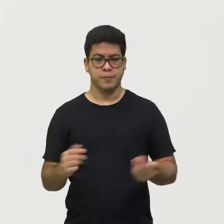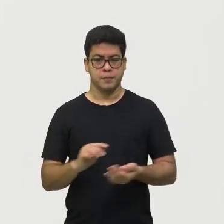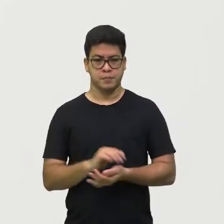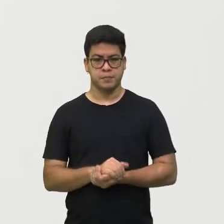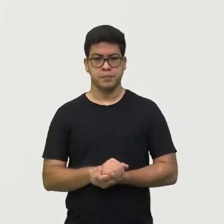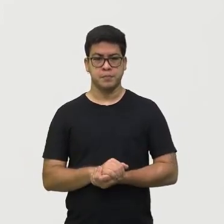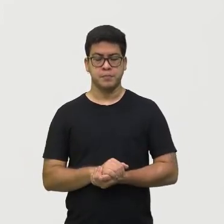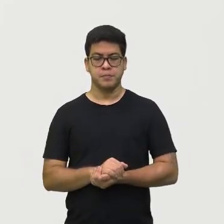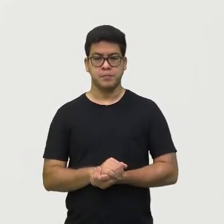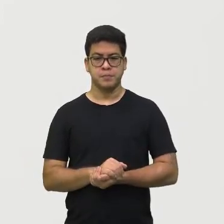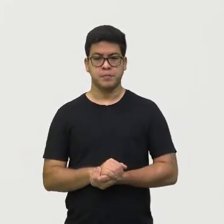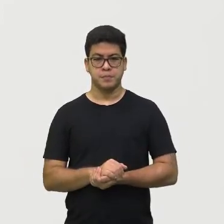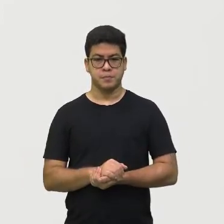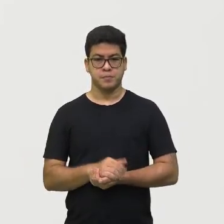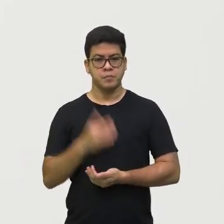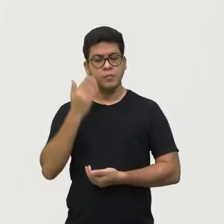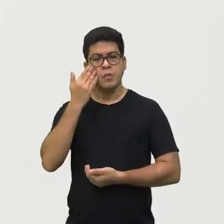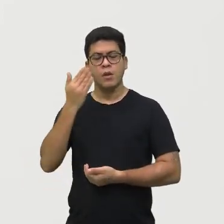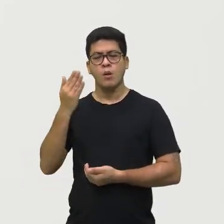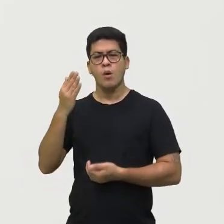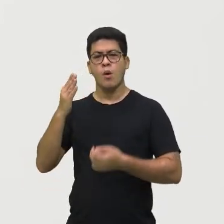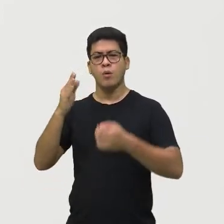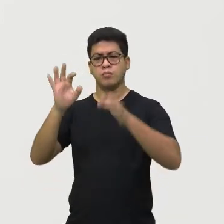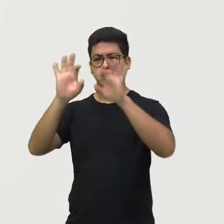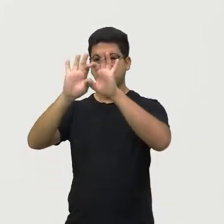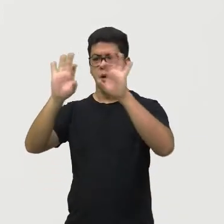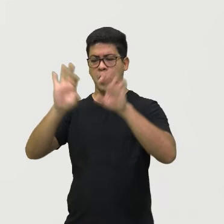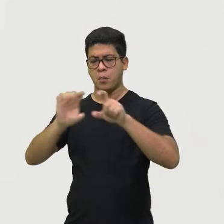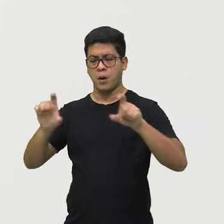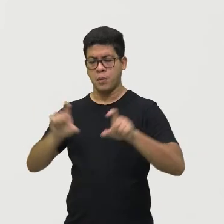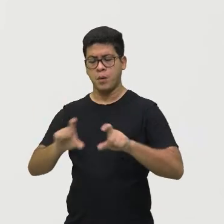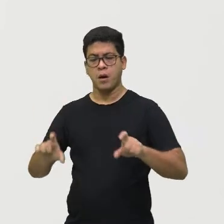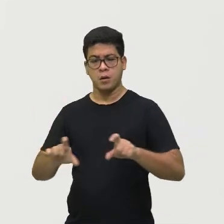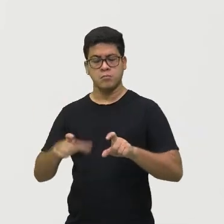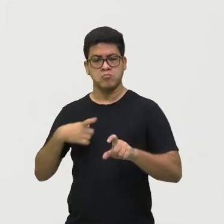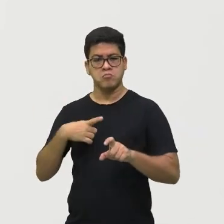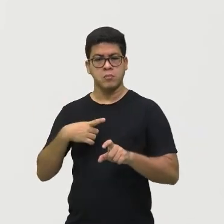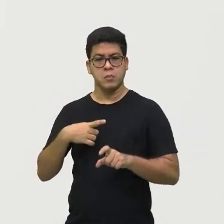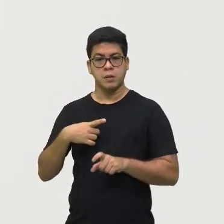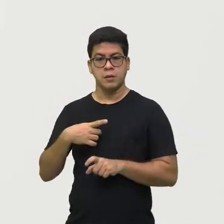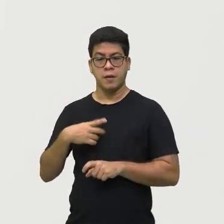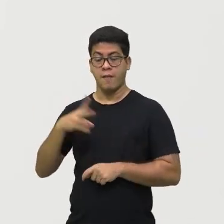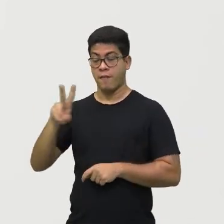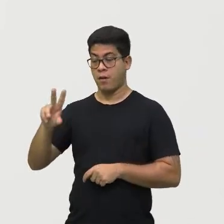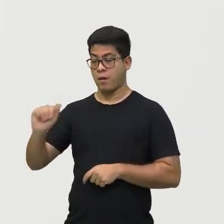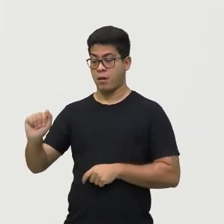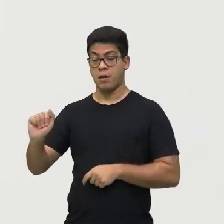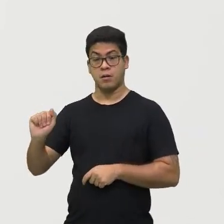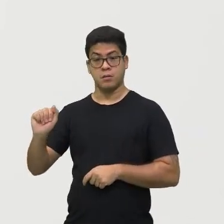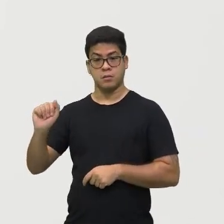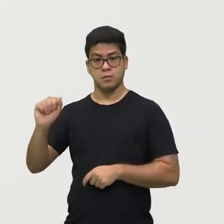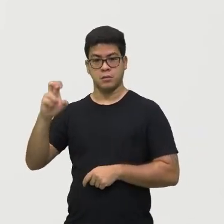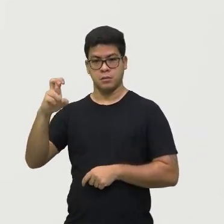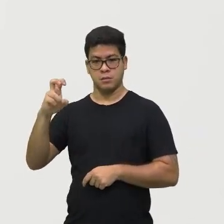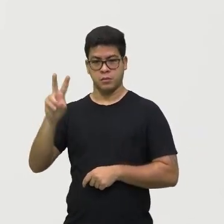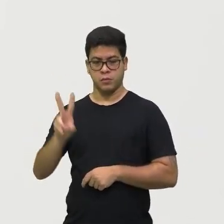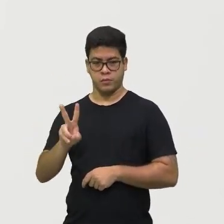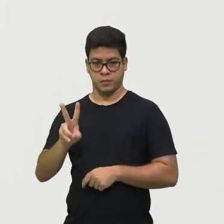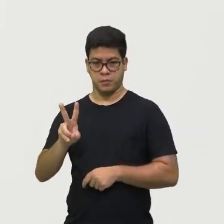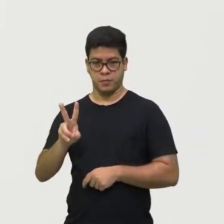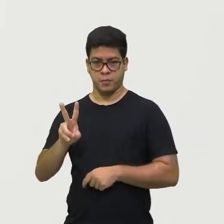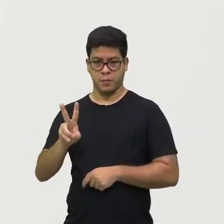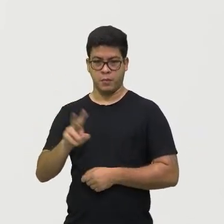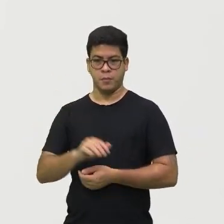Na próxima cartela, aqui está, olha, o VA é 5 volts, o VB é menos 5 e